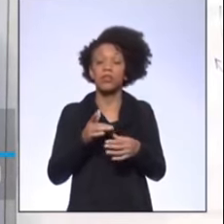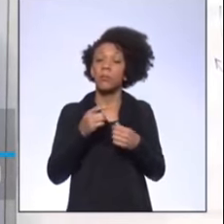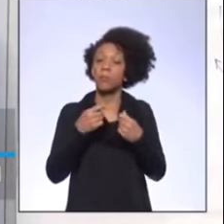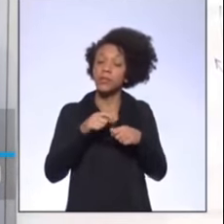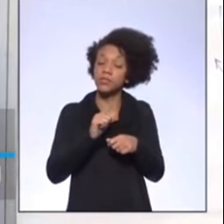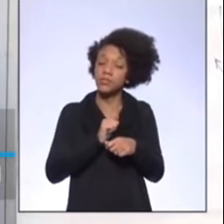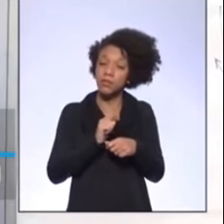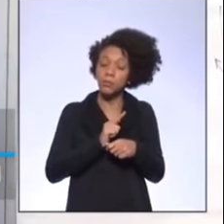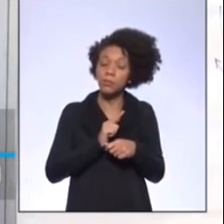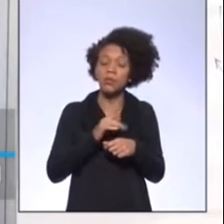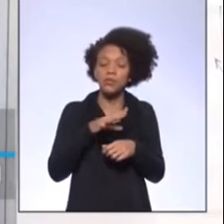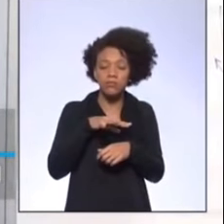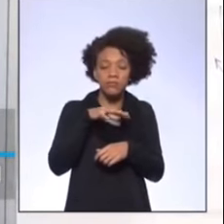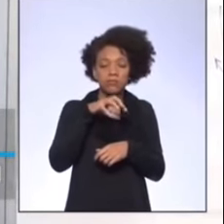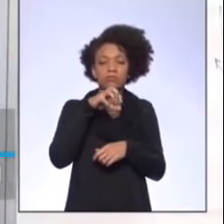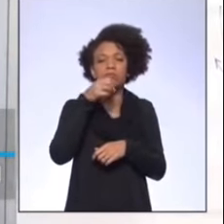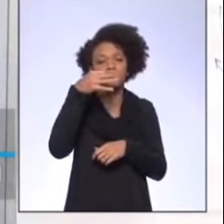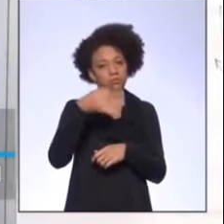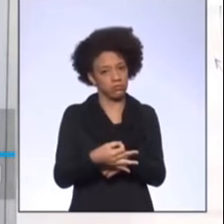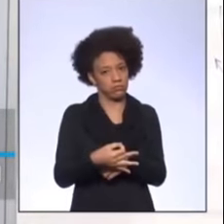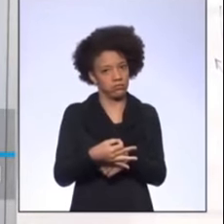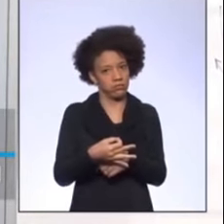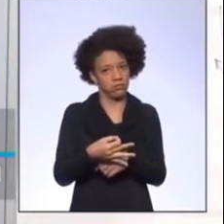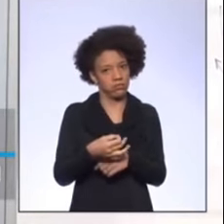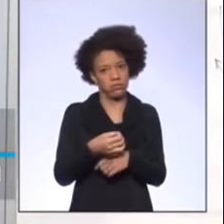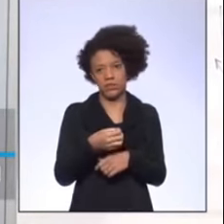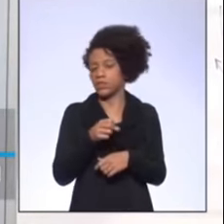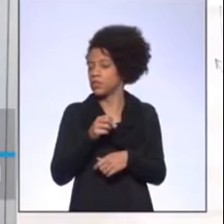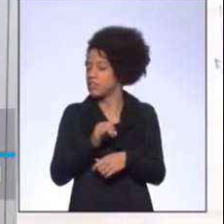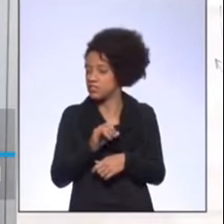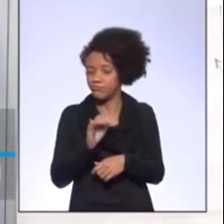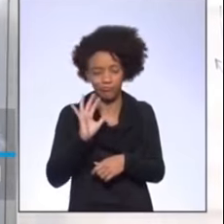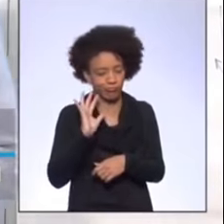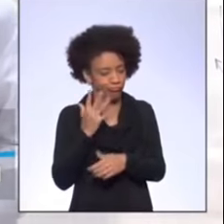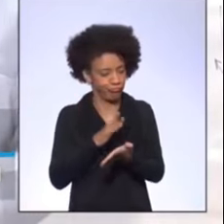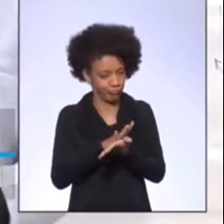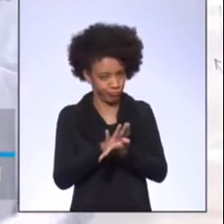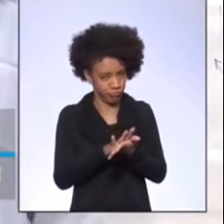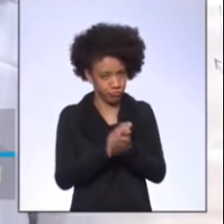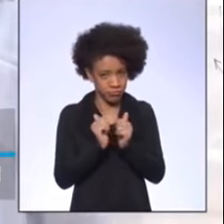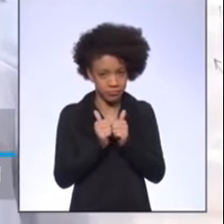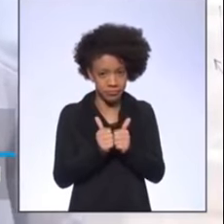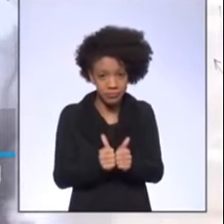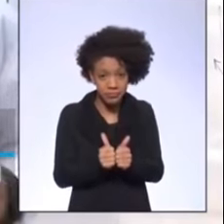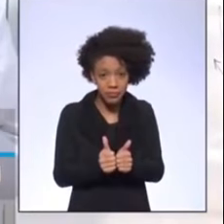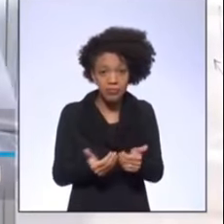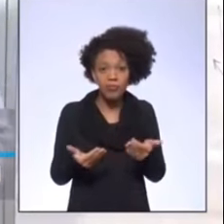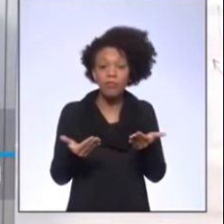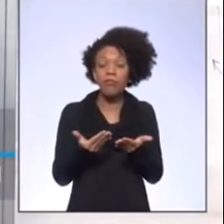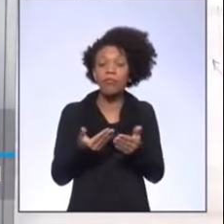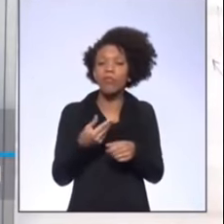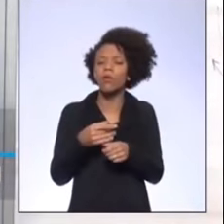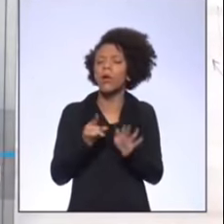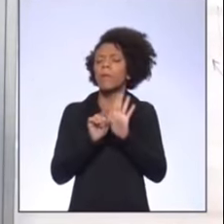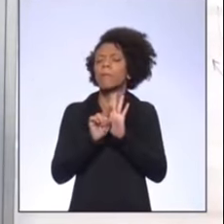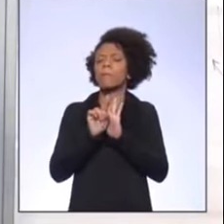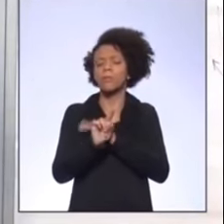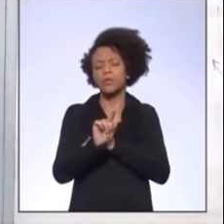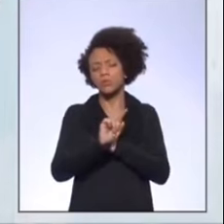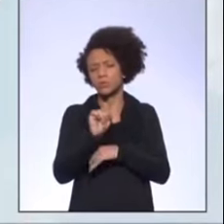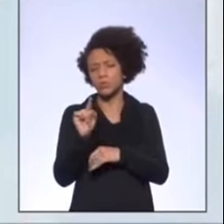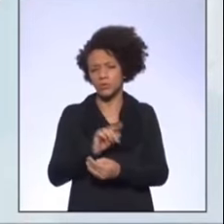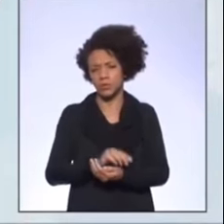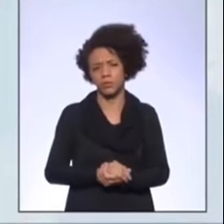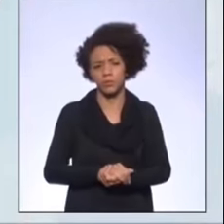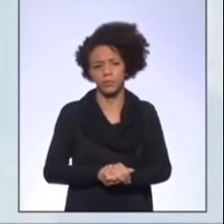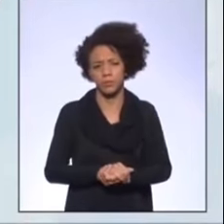também respirar direito, né? Senão não resolve. Tá bom? Agora eu quero deixar uma perguntinha aí para